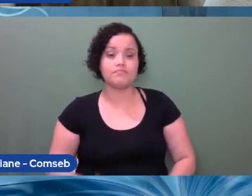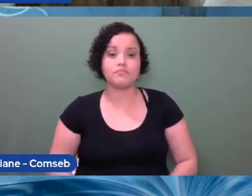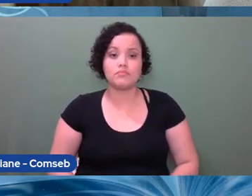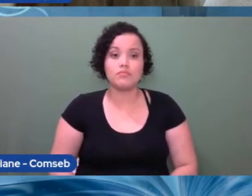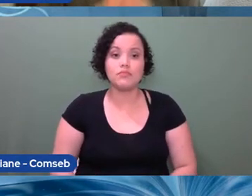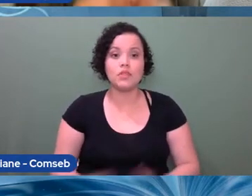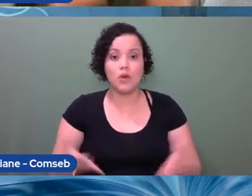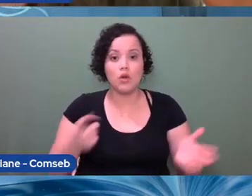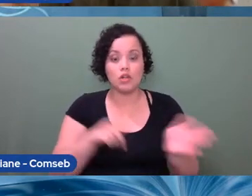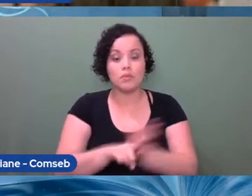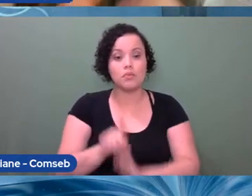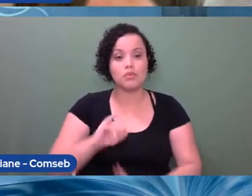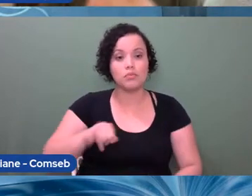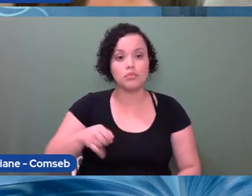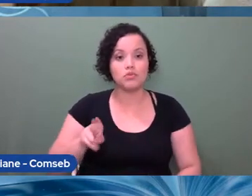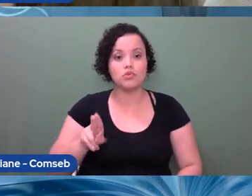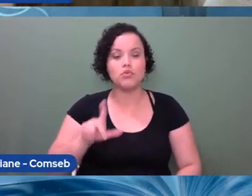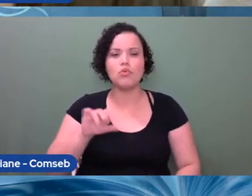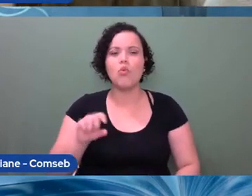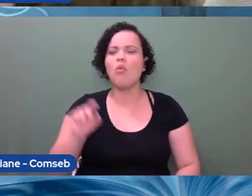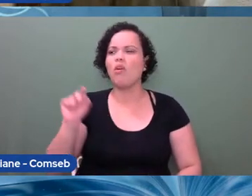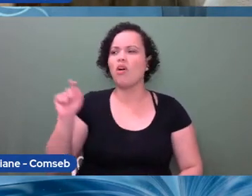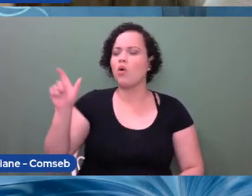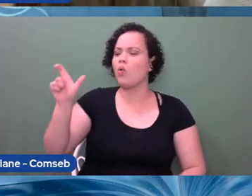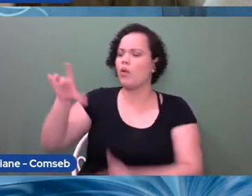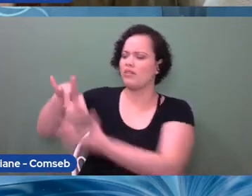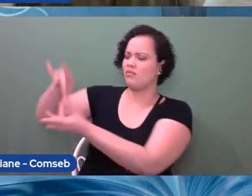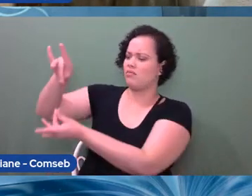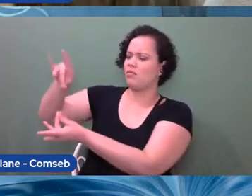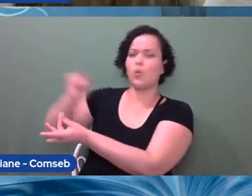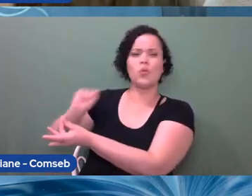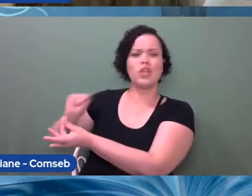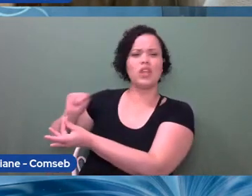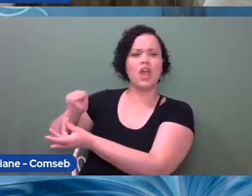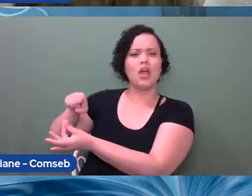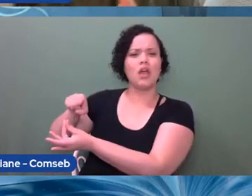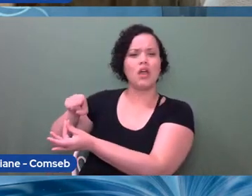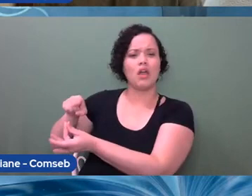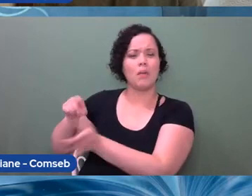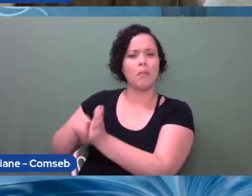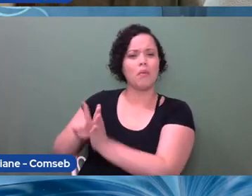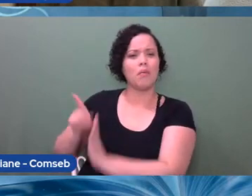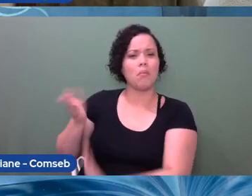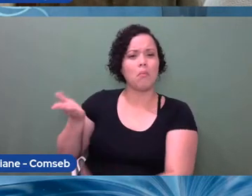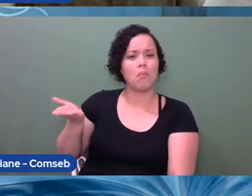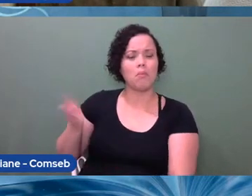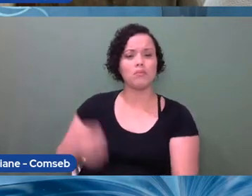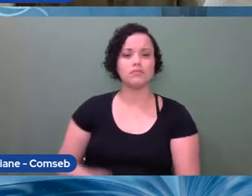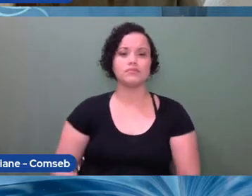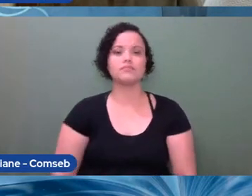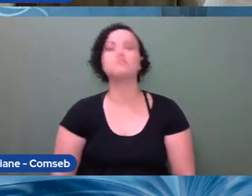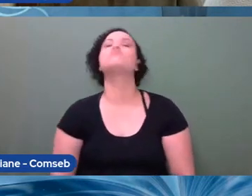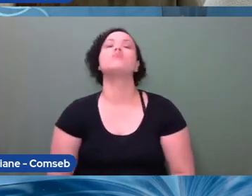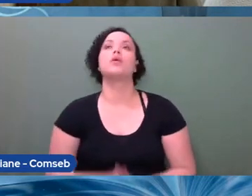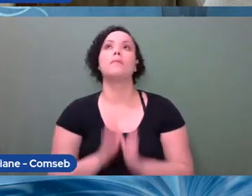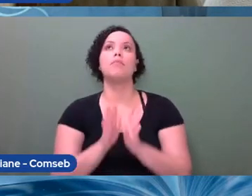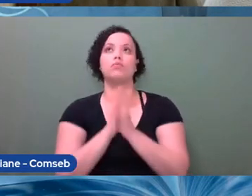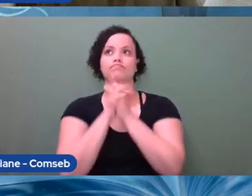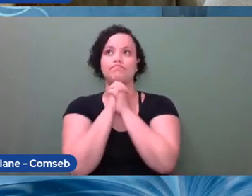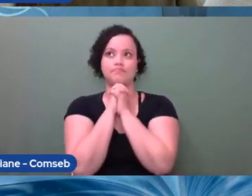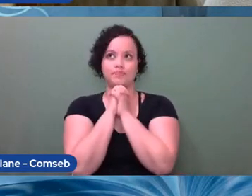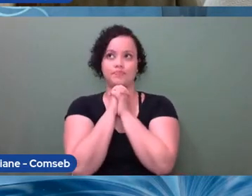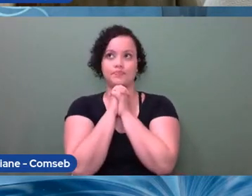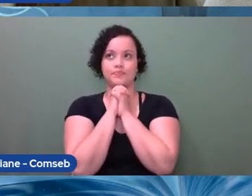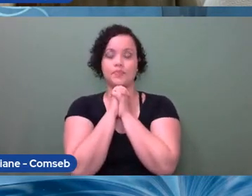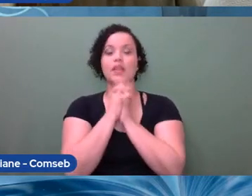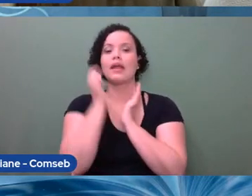primeira pergunta. Que é o Espírito, Júlio? É, vamos lá. Olha, Kardec,